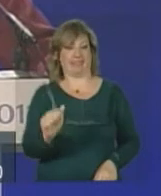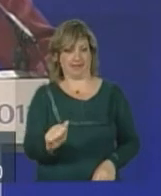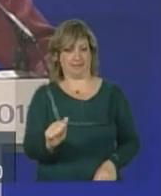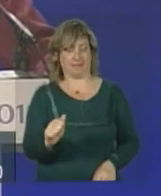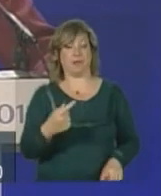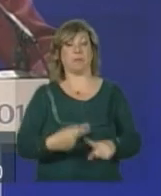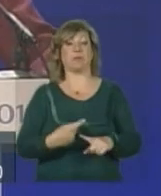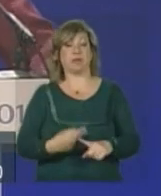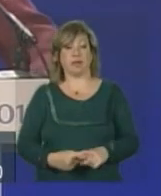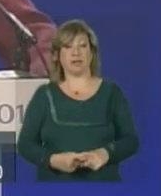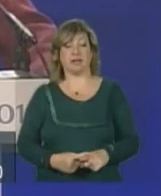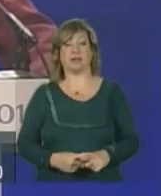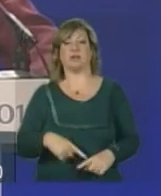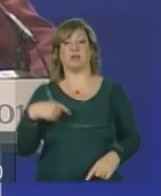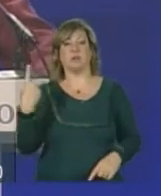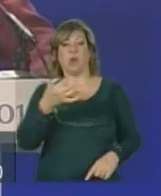é que